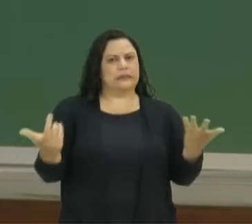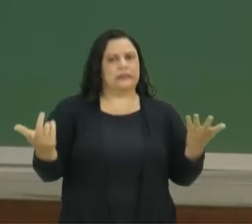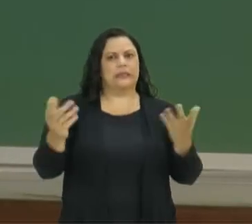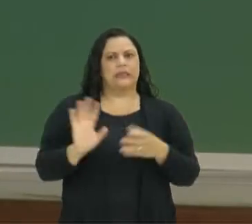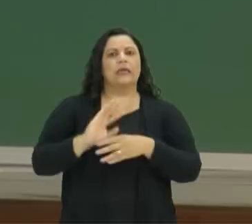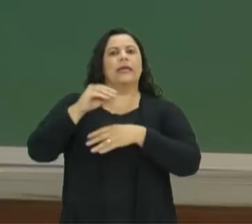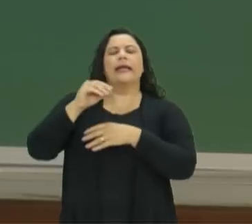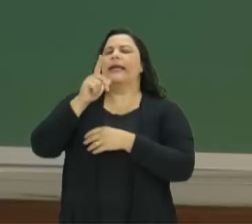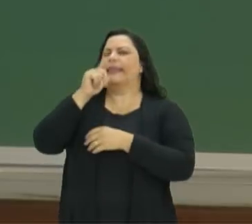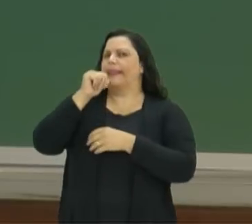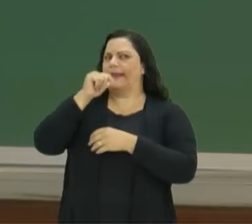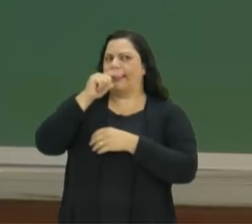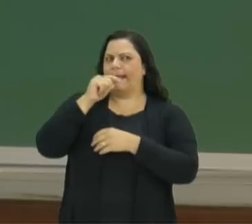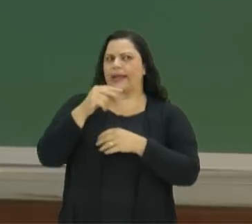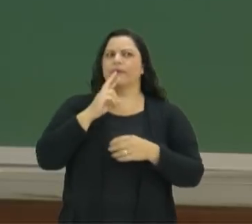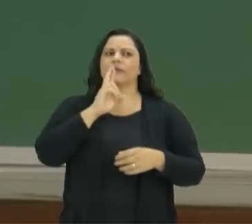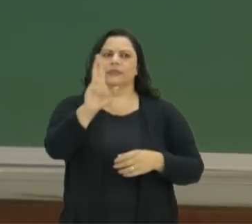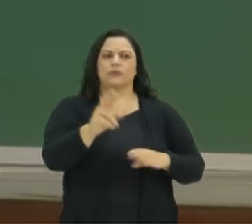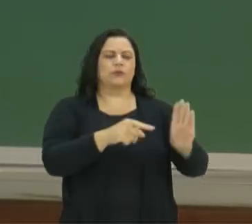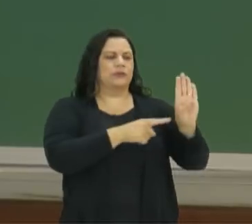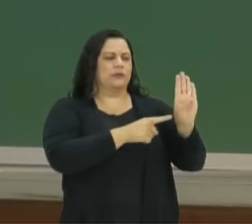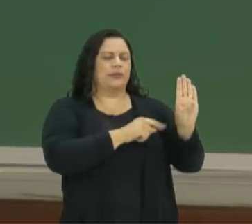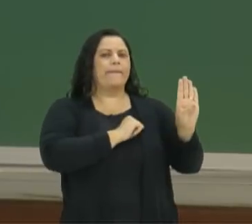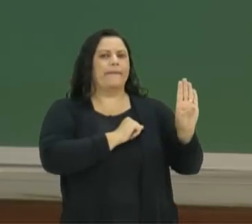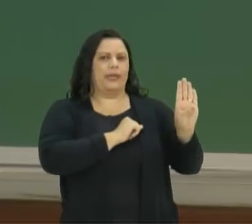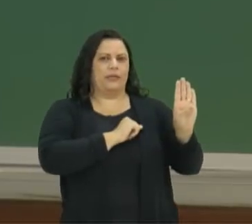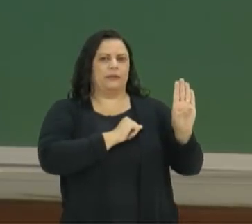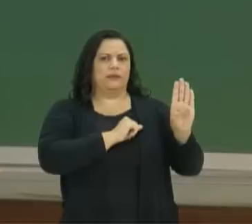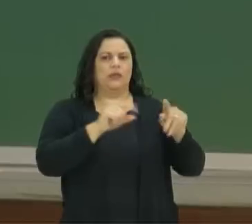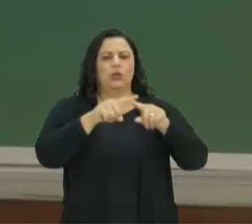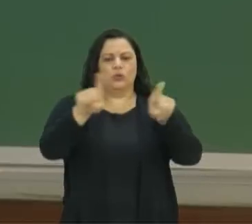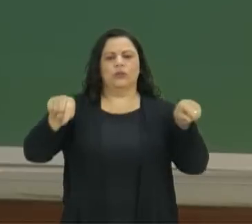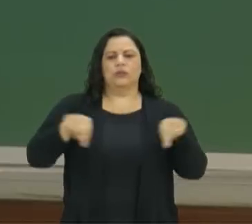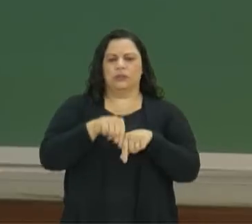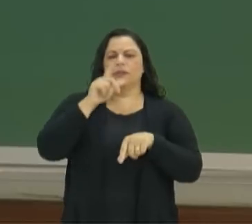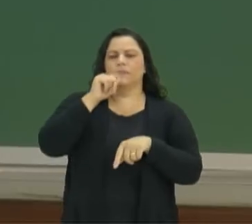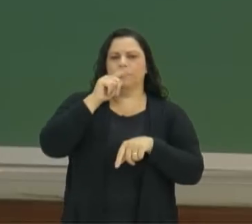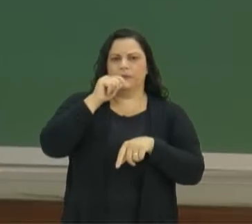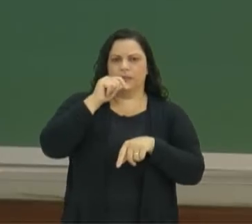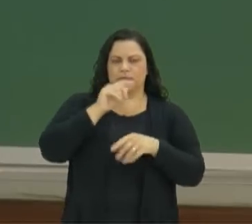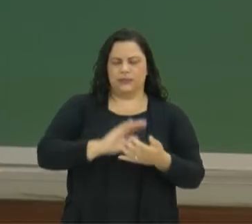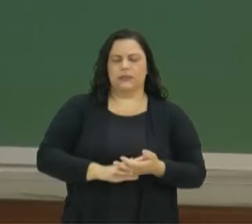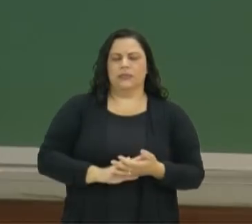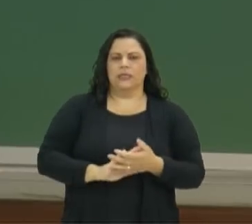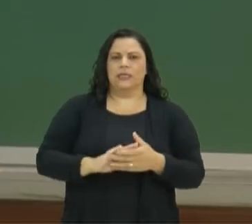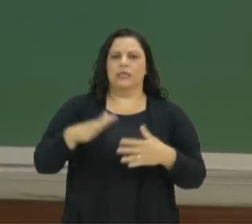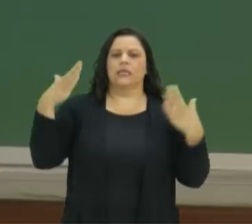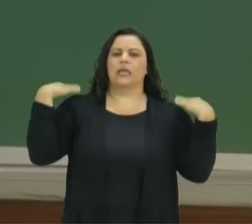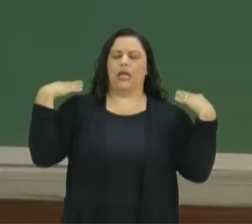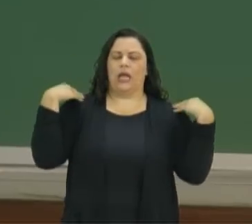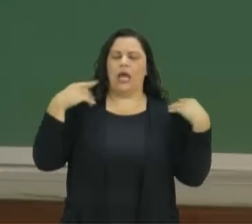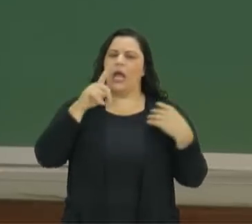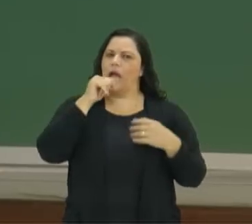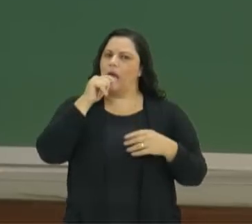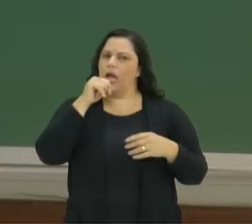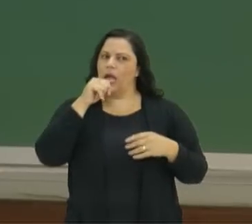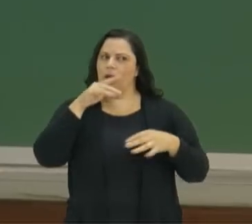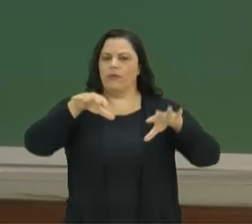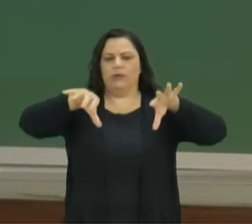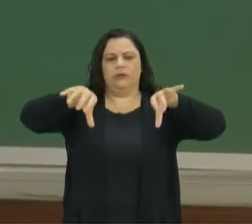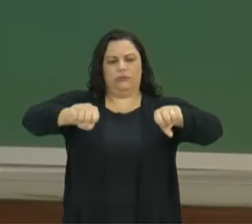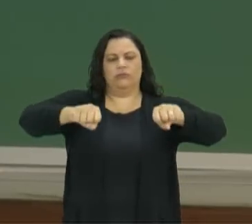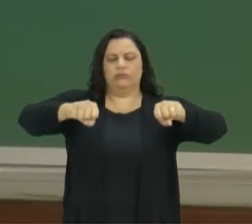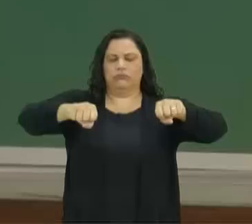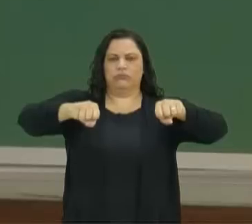da água, né? O nadador entra na piscina, se posiciona, apoia os pés na parede, as mãos no bloco, fica com